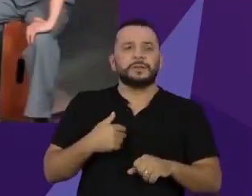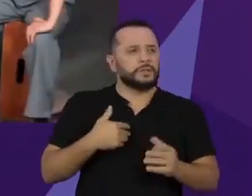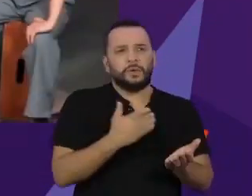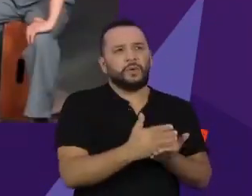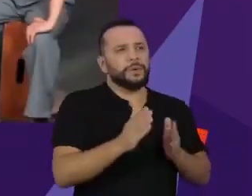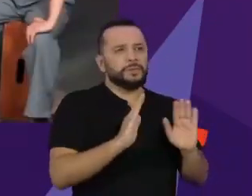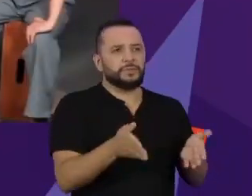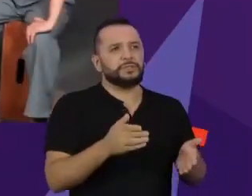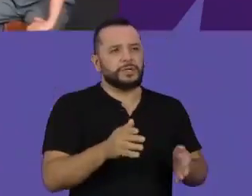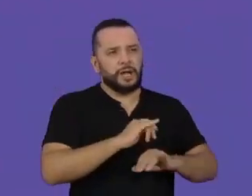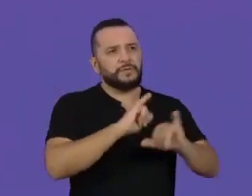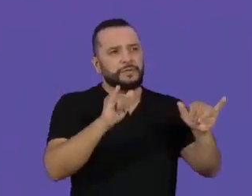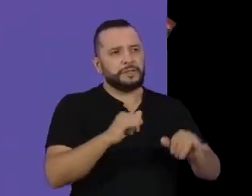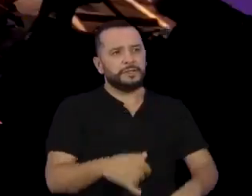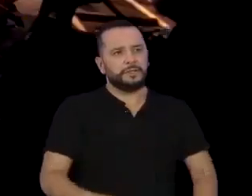não Julinho Porradão recado aí ó